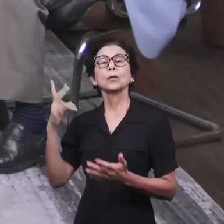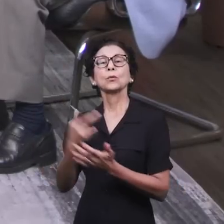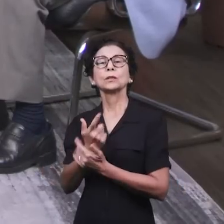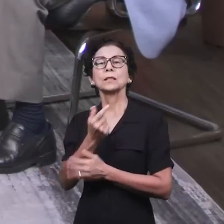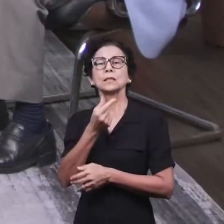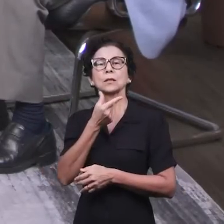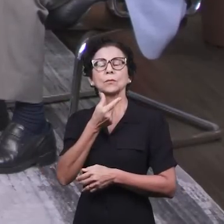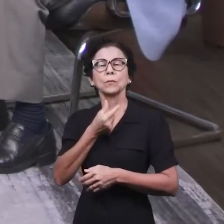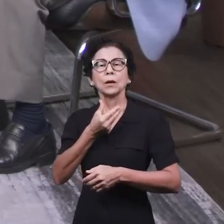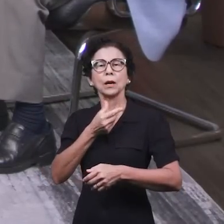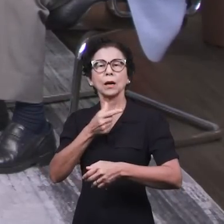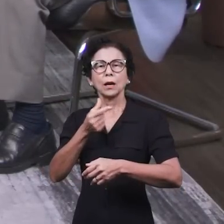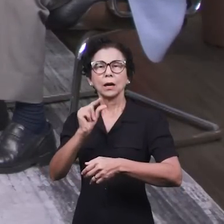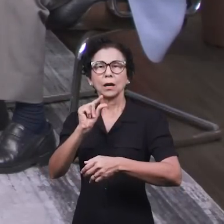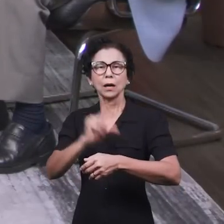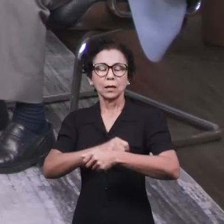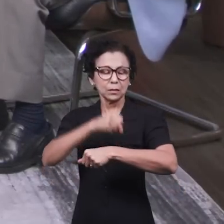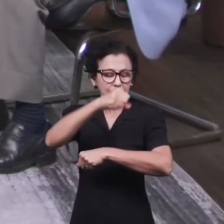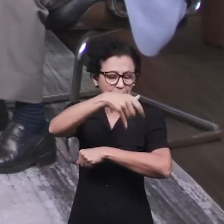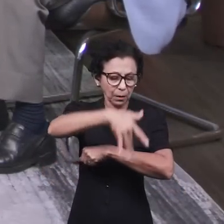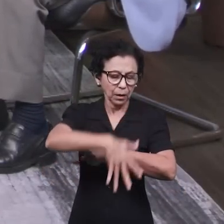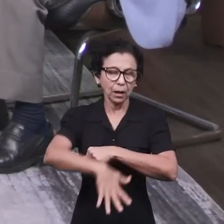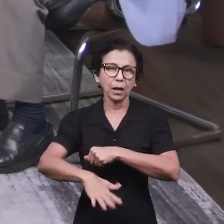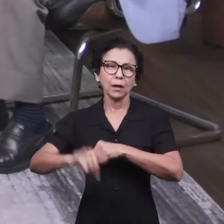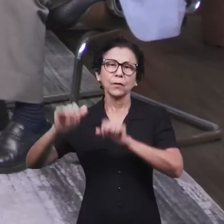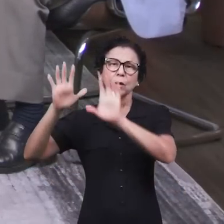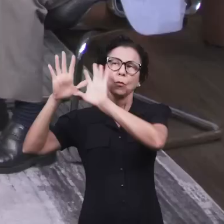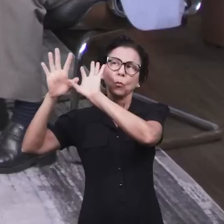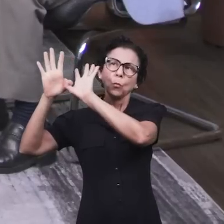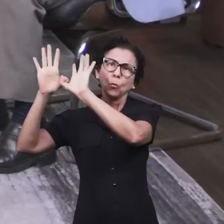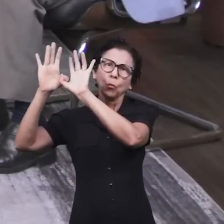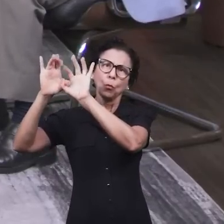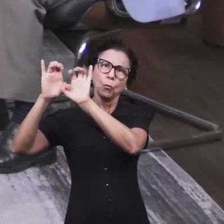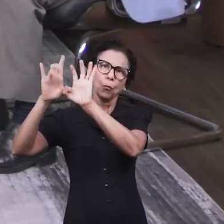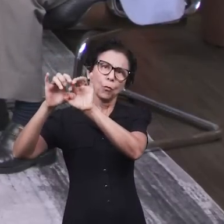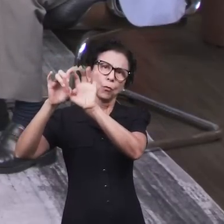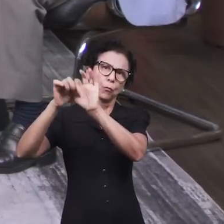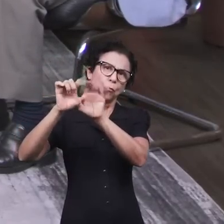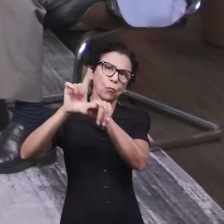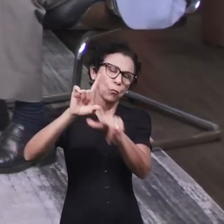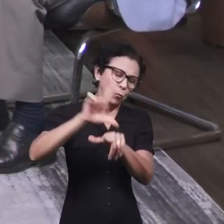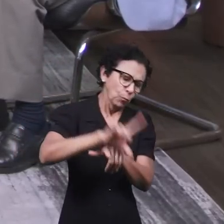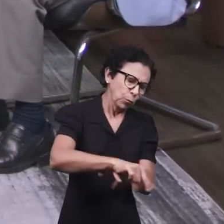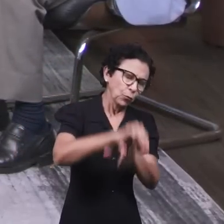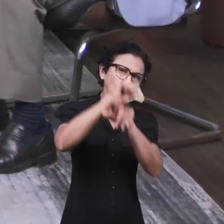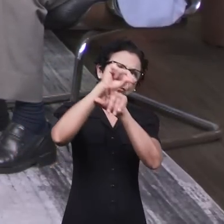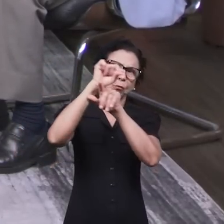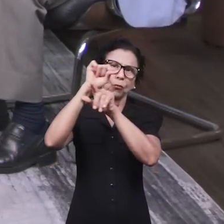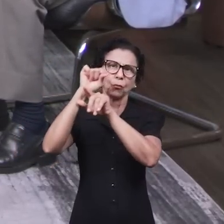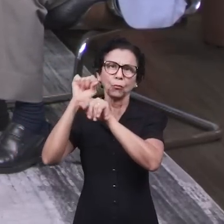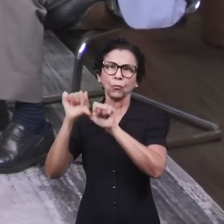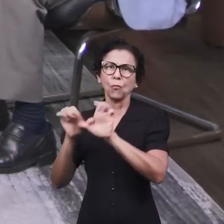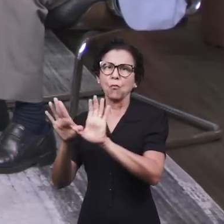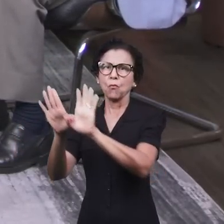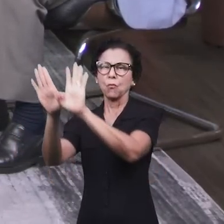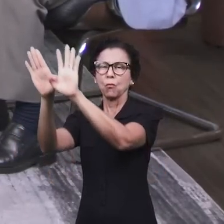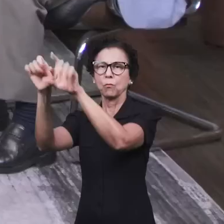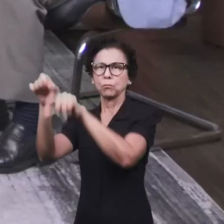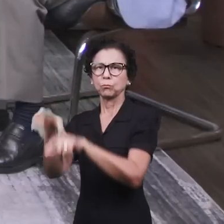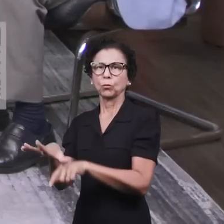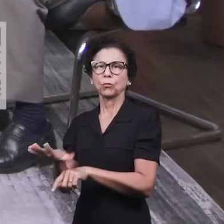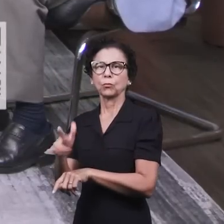as aves do céu, o poder maligno vem, tira a semente e ele vai para o mundo. É o mundo. Então é uma